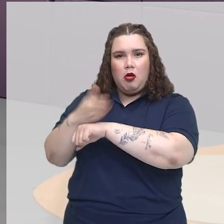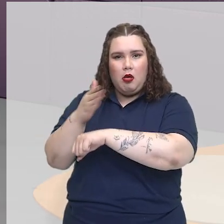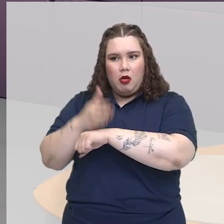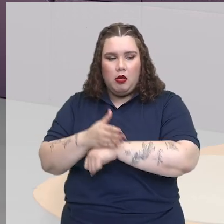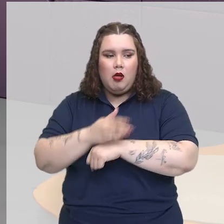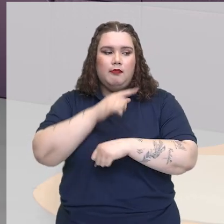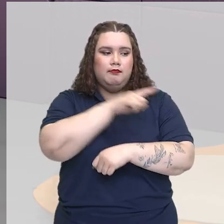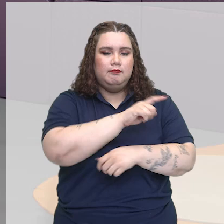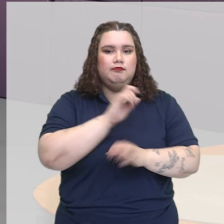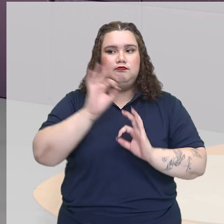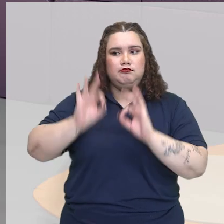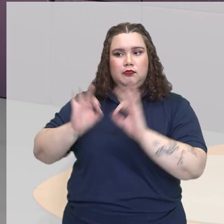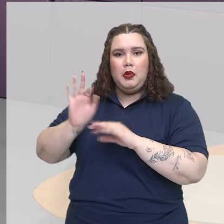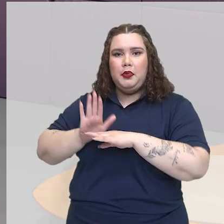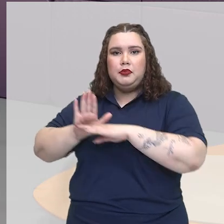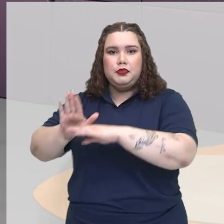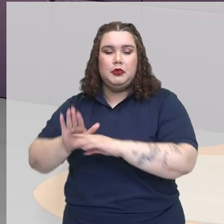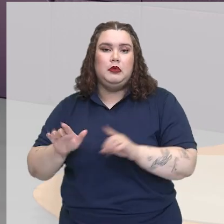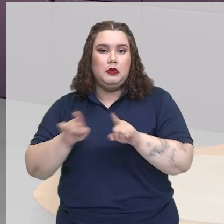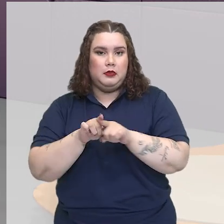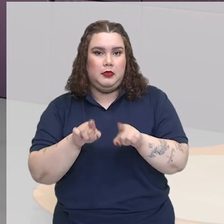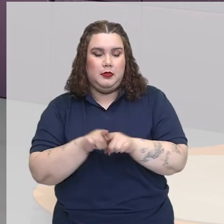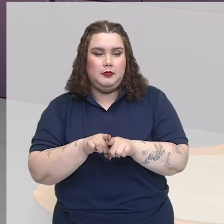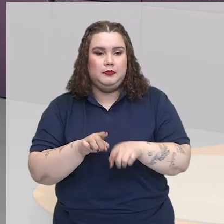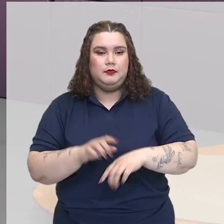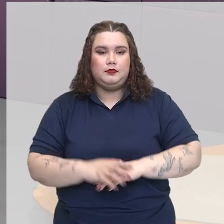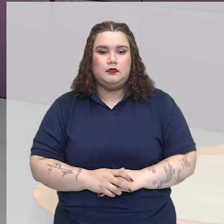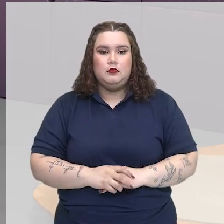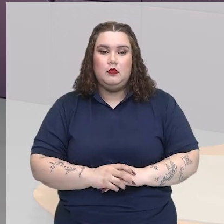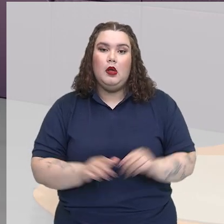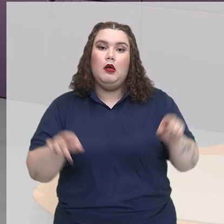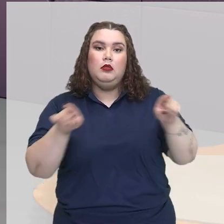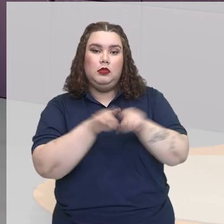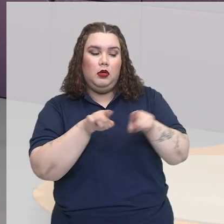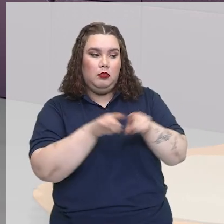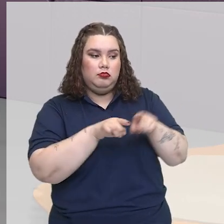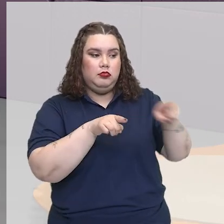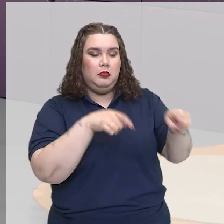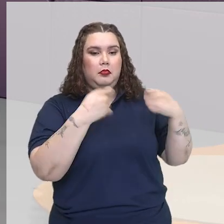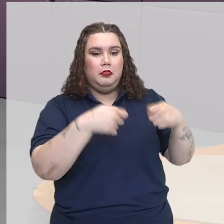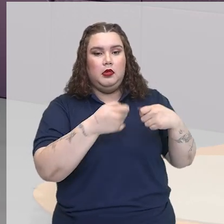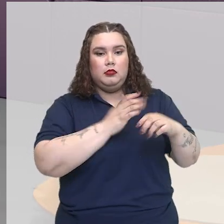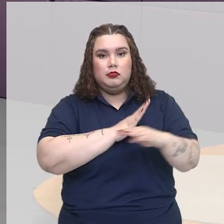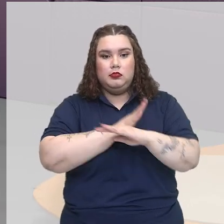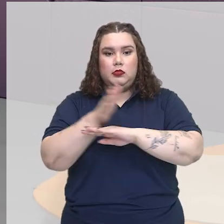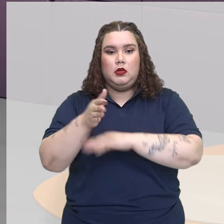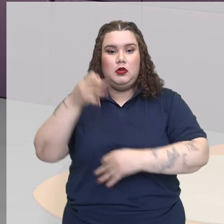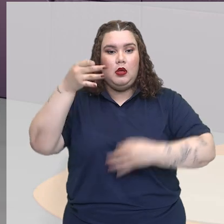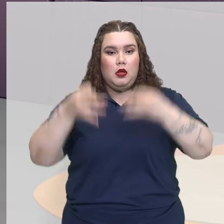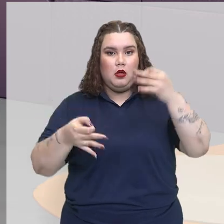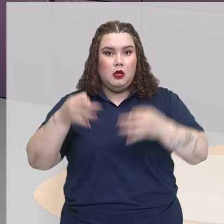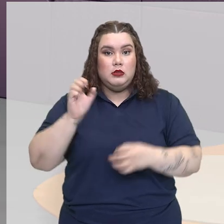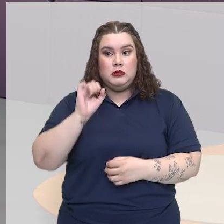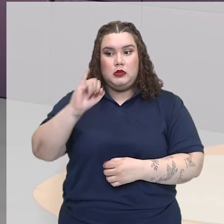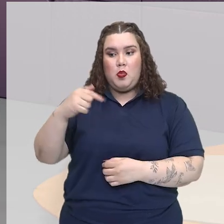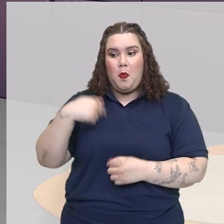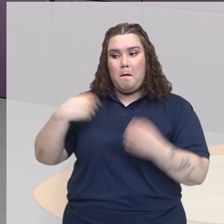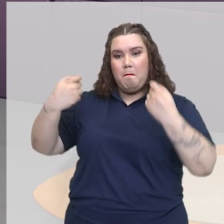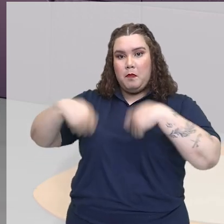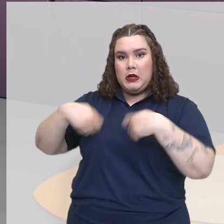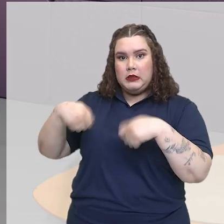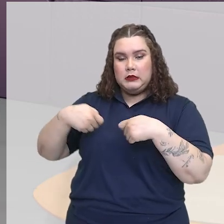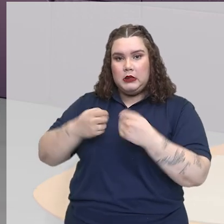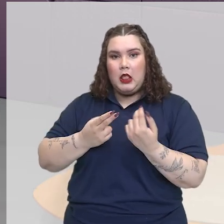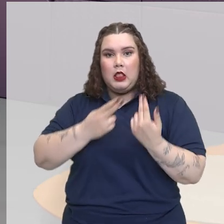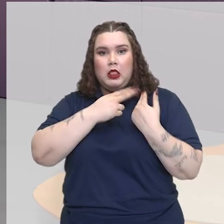do senhor, tá? Além de comparecer ao tribunal para testemunhar a favor